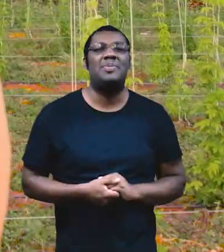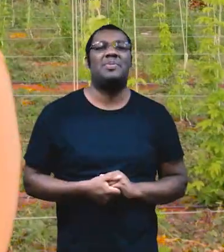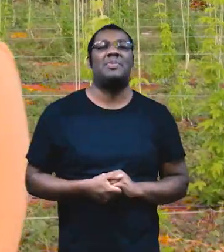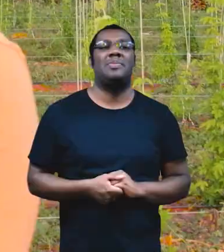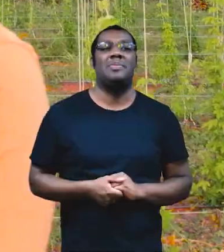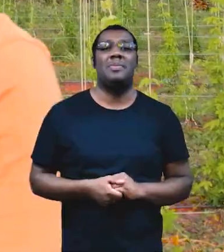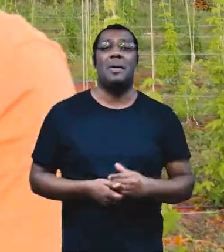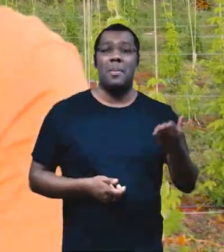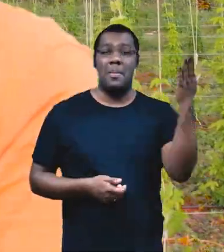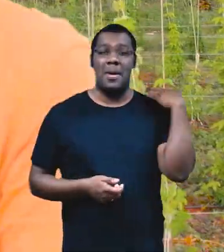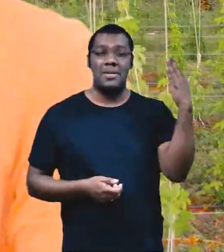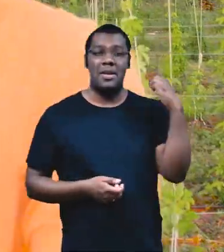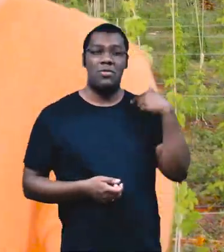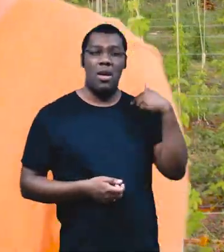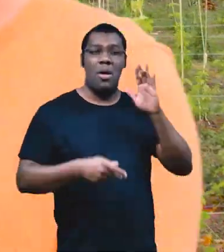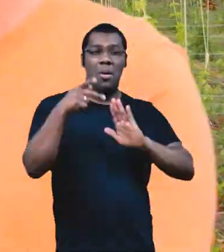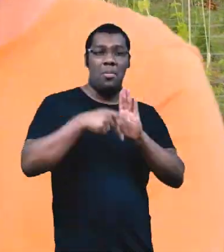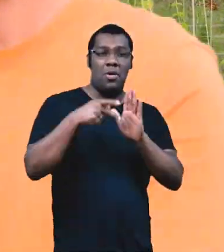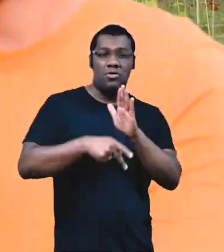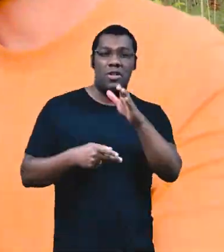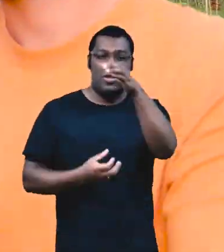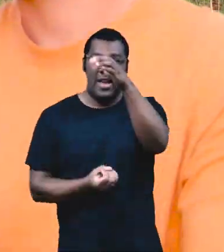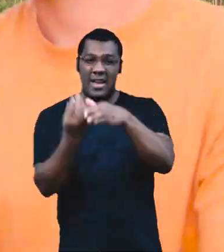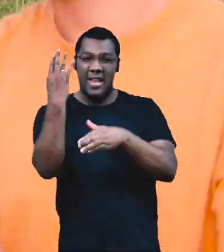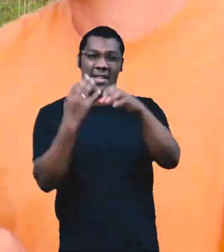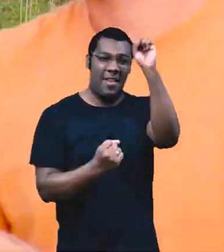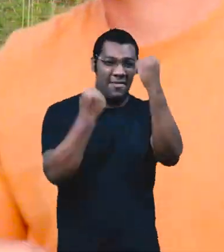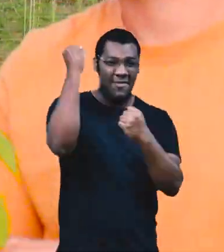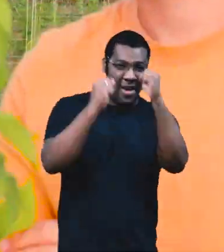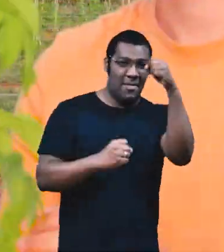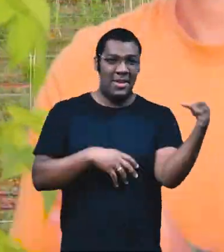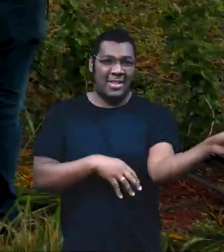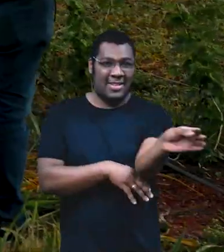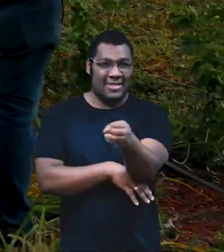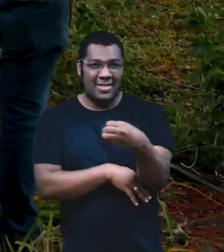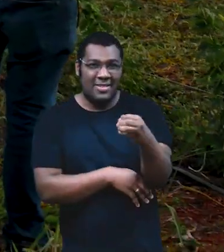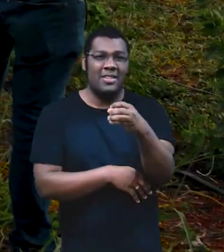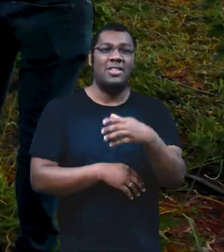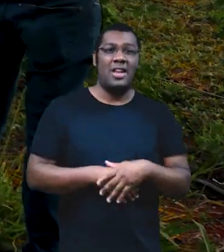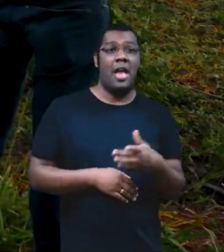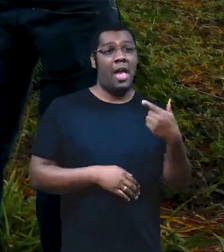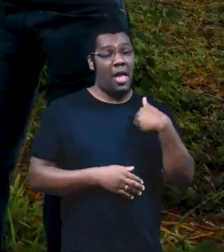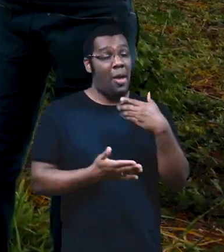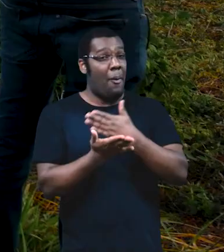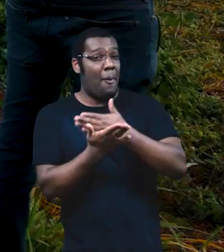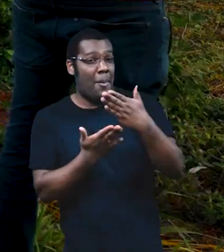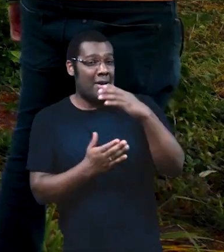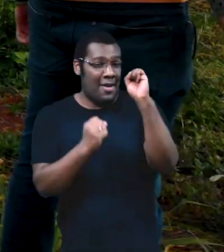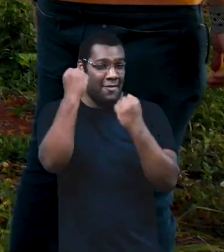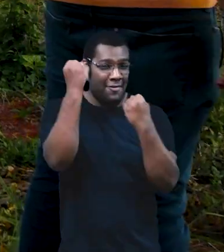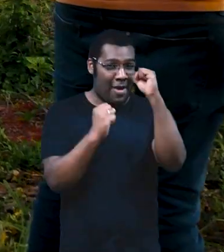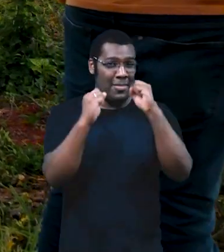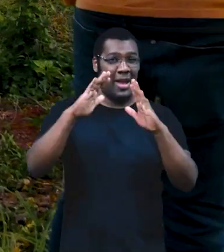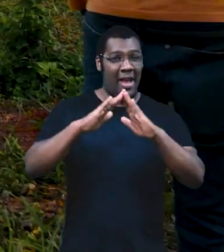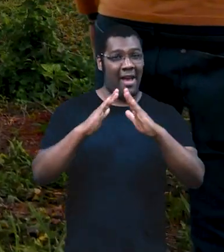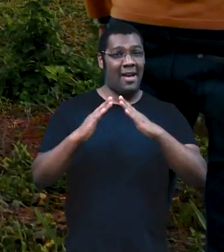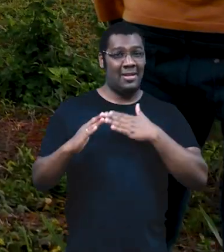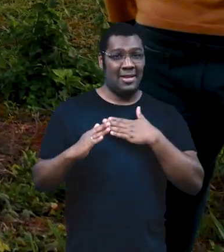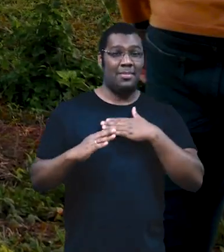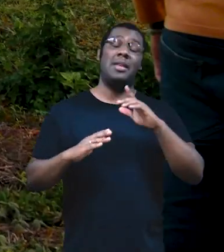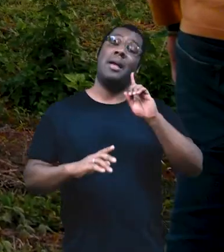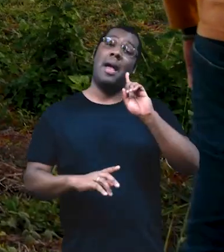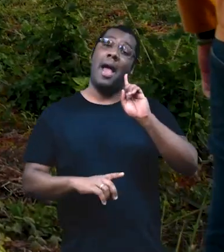No início eu tinha um plano de abrir uma cervejaria, eu era cervejeiro de panela, fazia em casa, os amigos gostavam e queria migrar para uma cervejaria